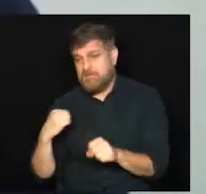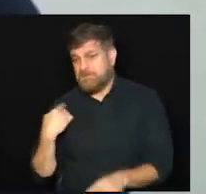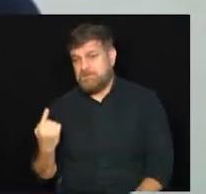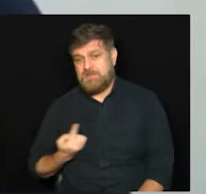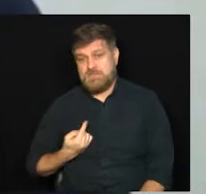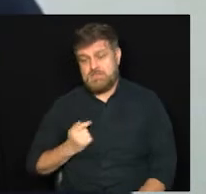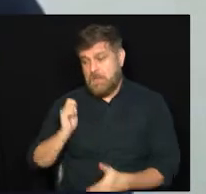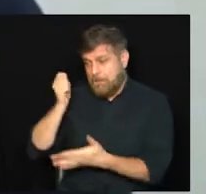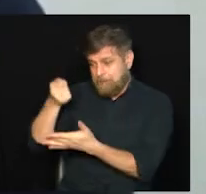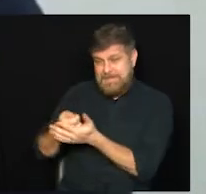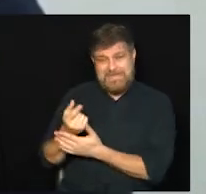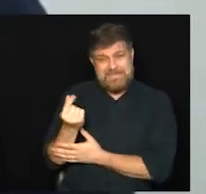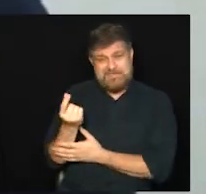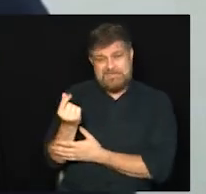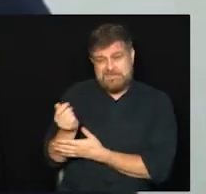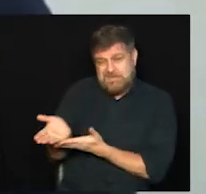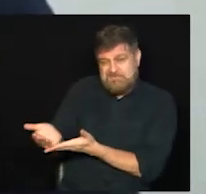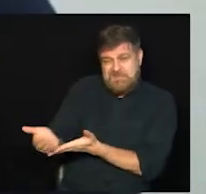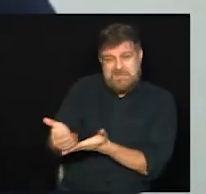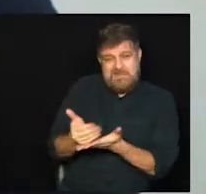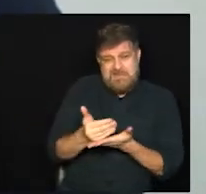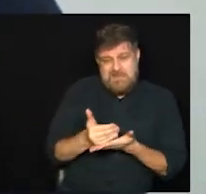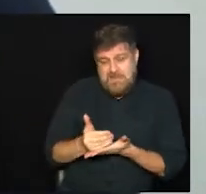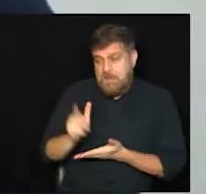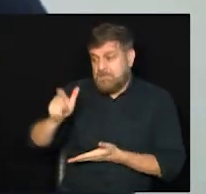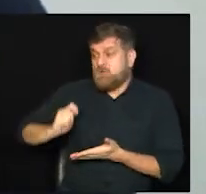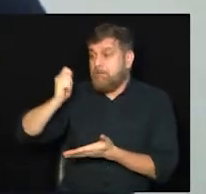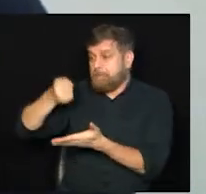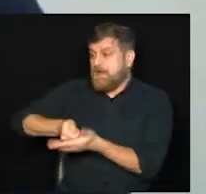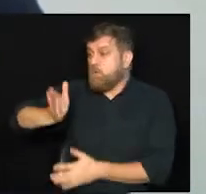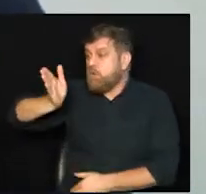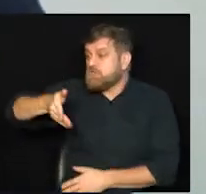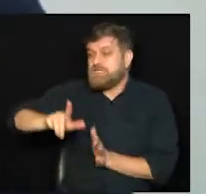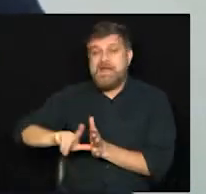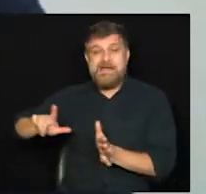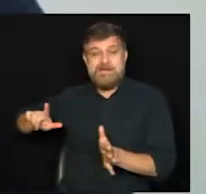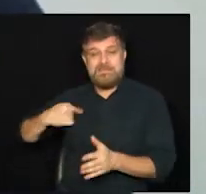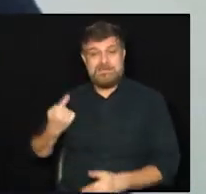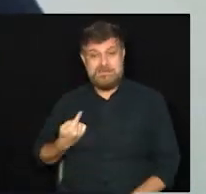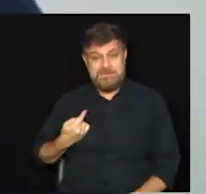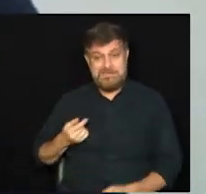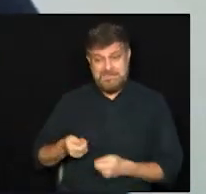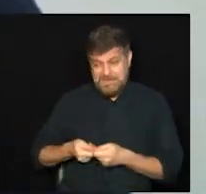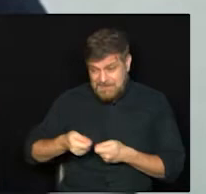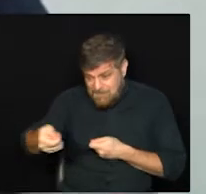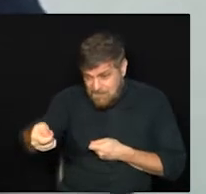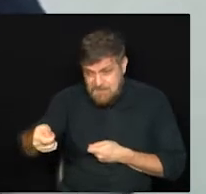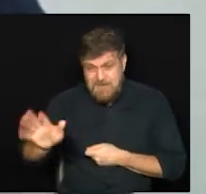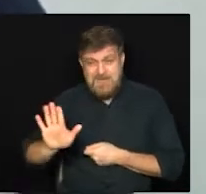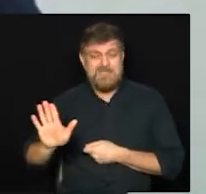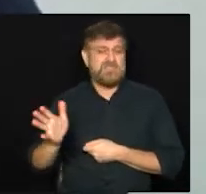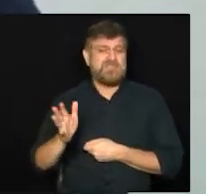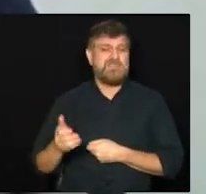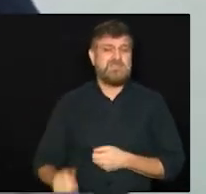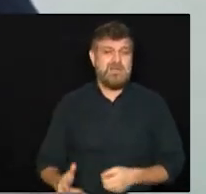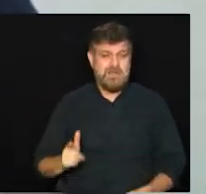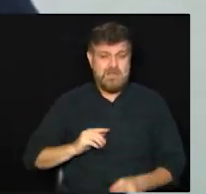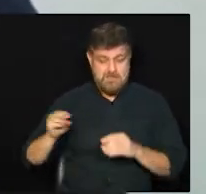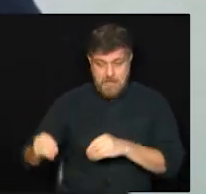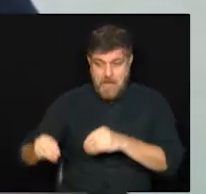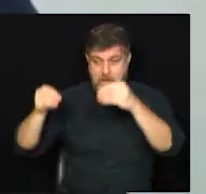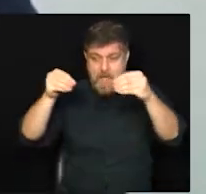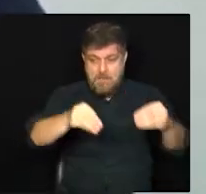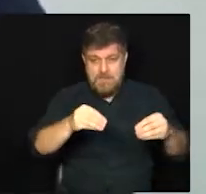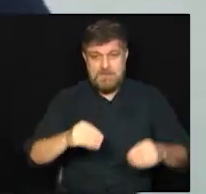devolver o dinheiro que alguém tenha pagado antecipado para nós. Mas é claro que a gente tem maior interesse, né? E está